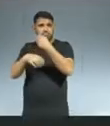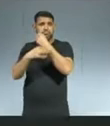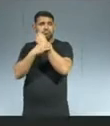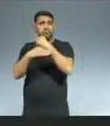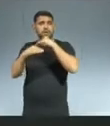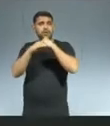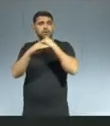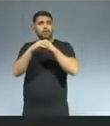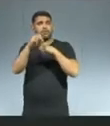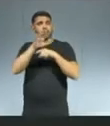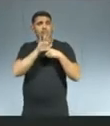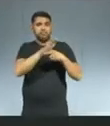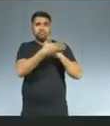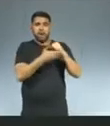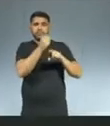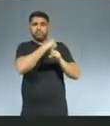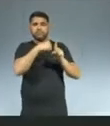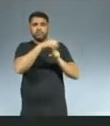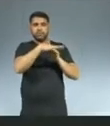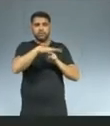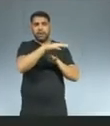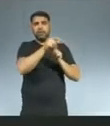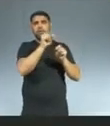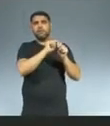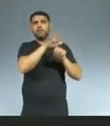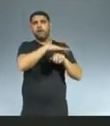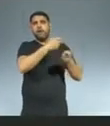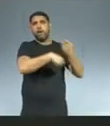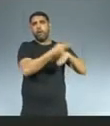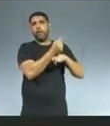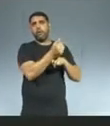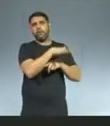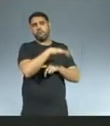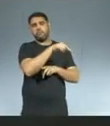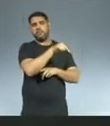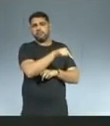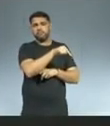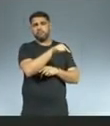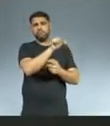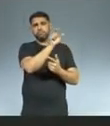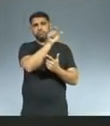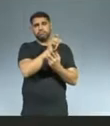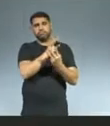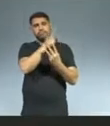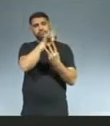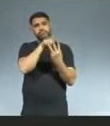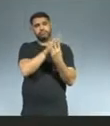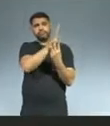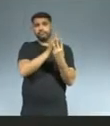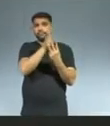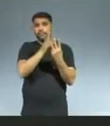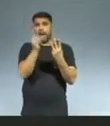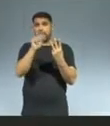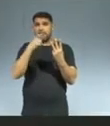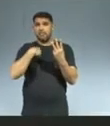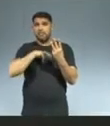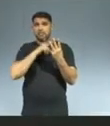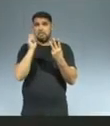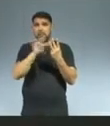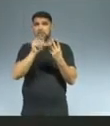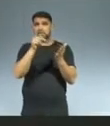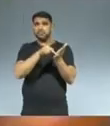mas nós temos o Pilar social aí nós temos o Pilar económico dessa sustentabilidade para que a gente